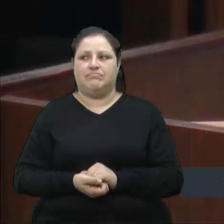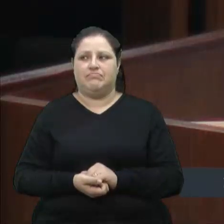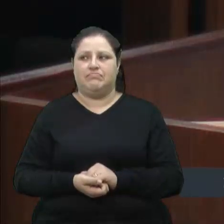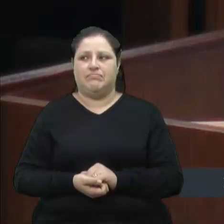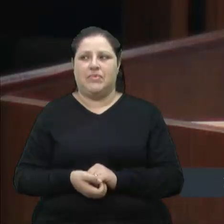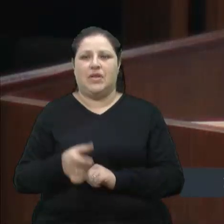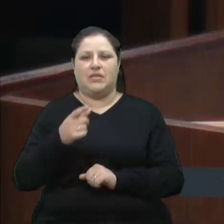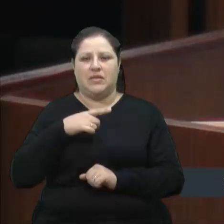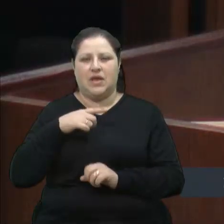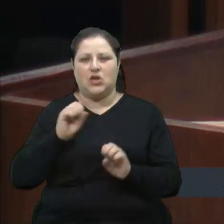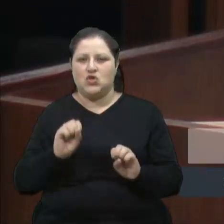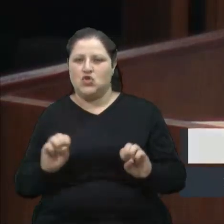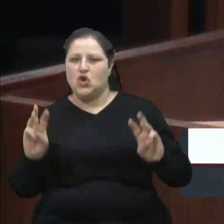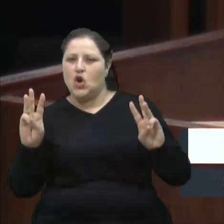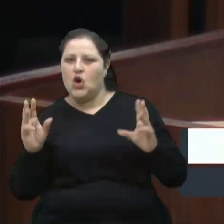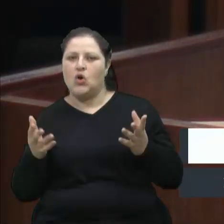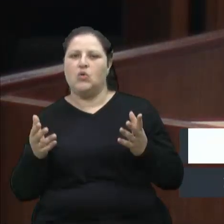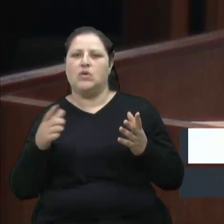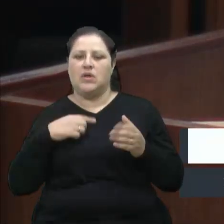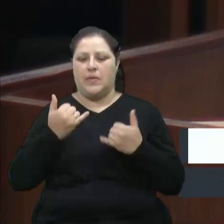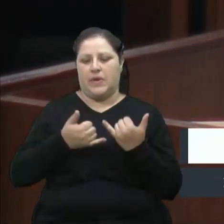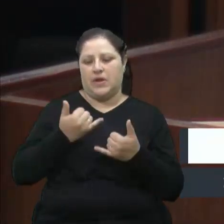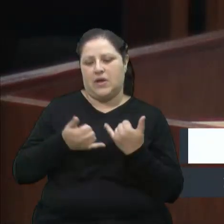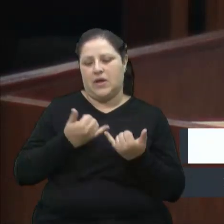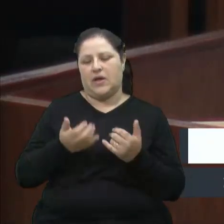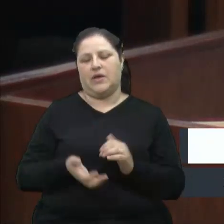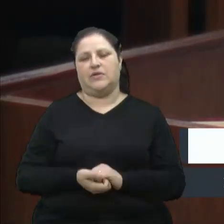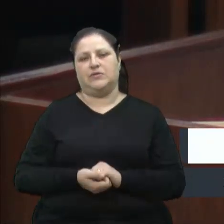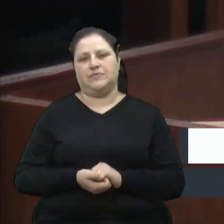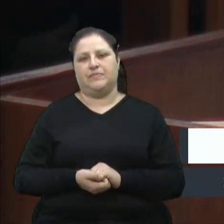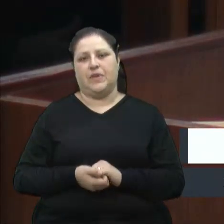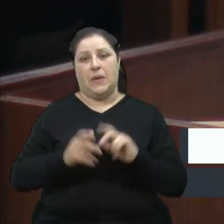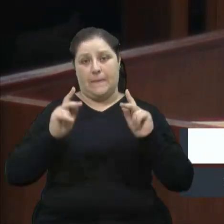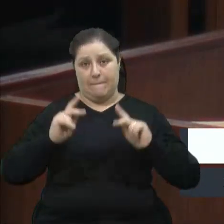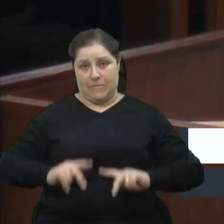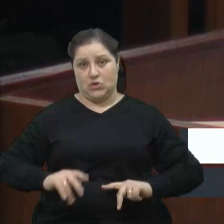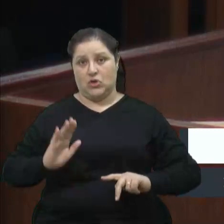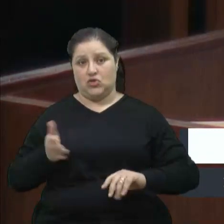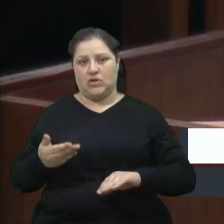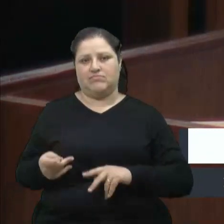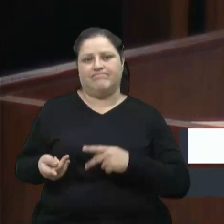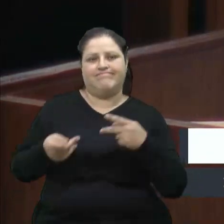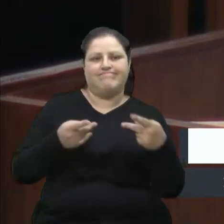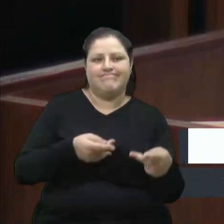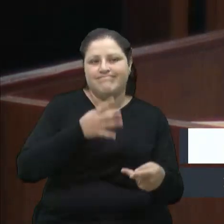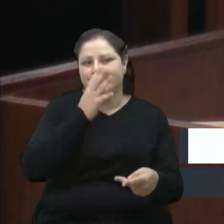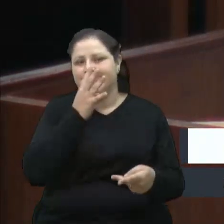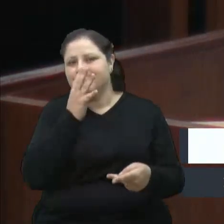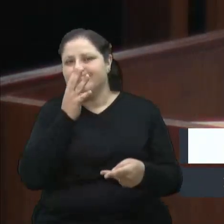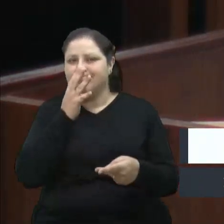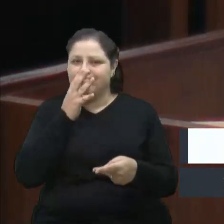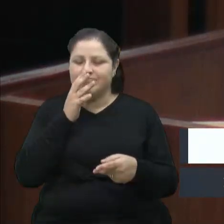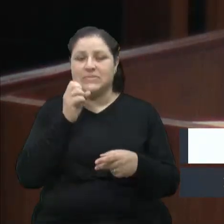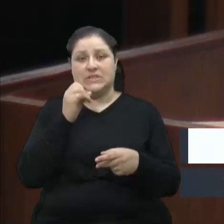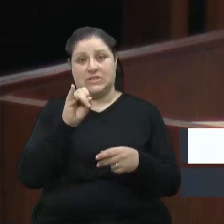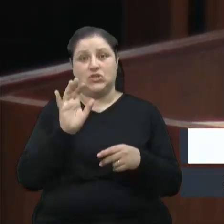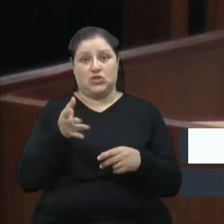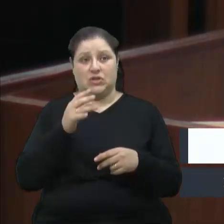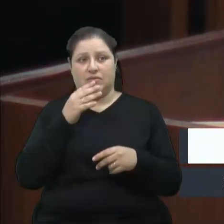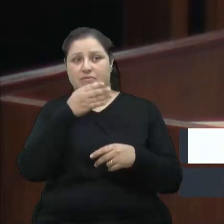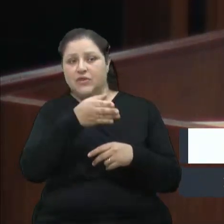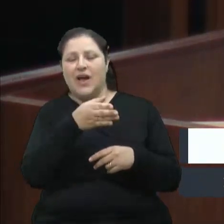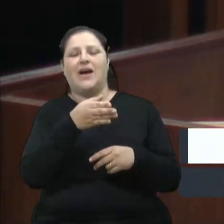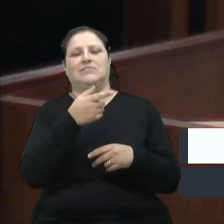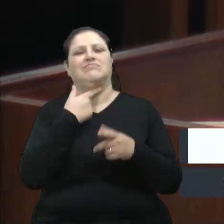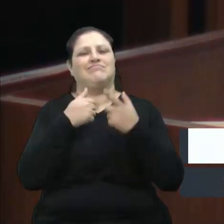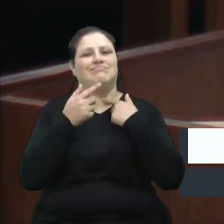tem alguns shows, tem os brinquedos. O pessoal que já foi até lá. E quem já foi,